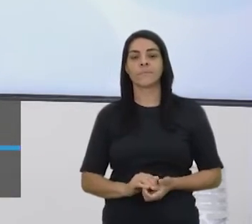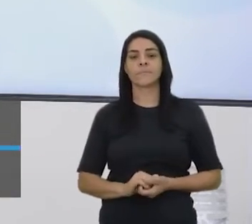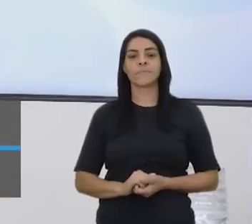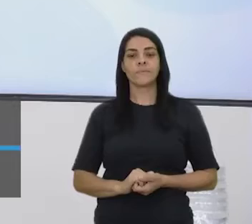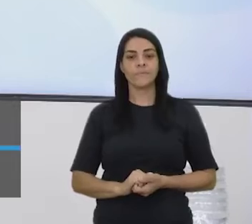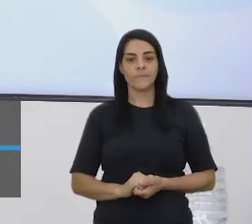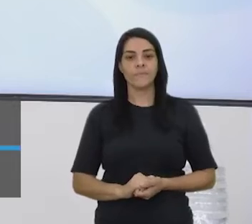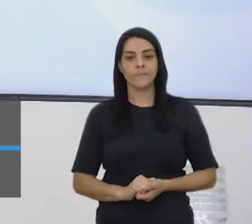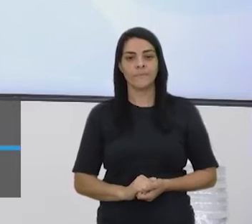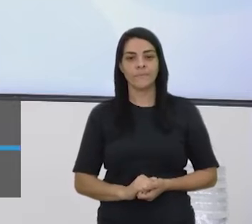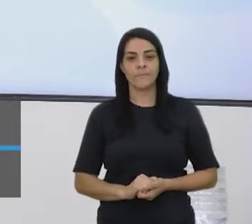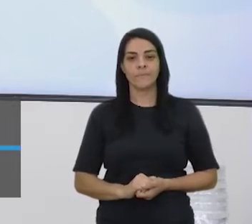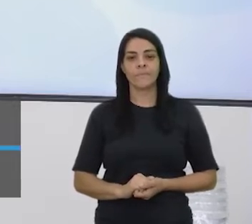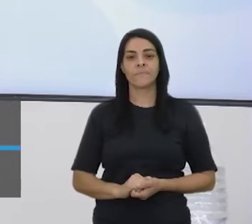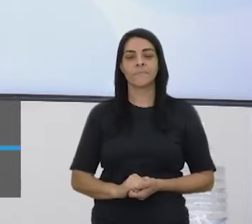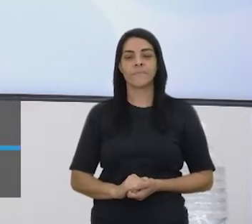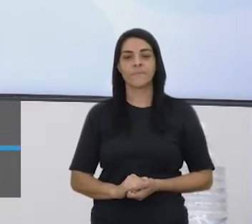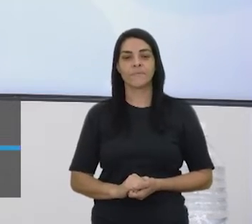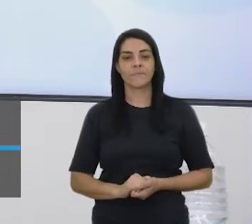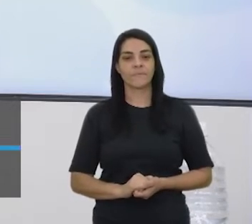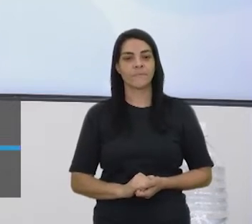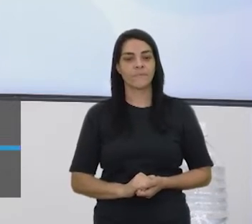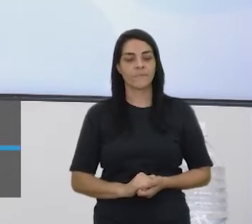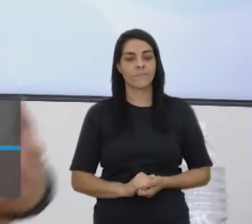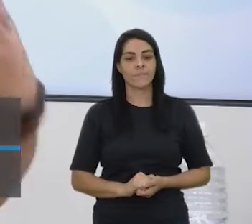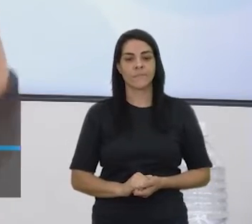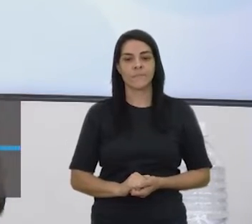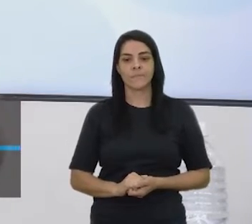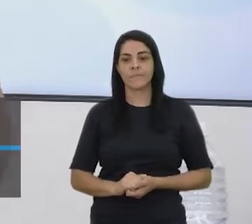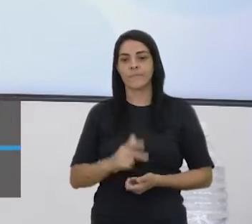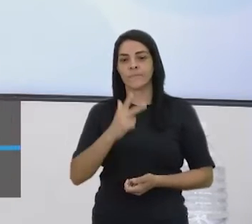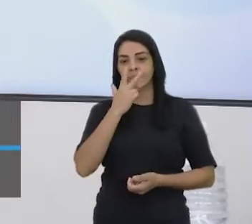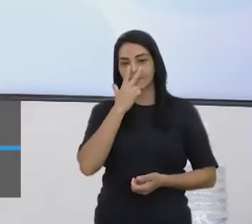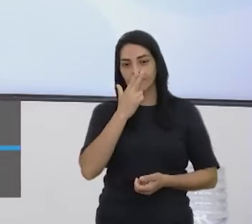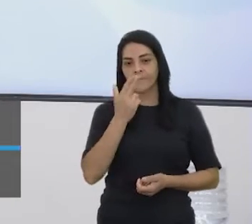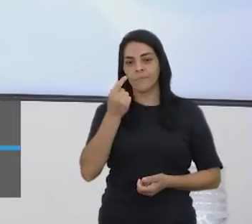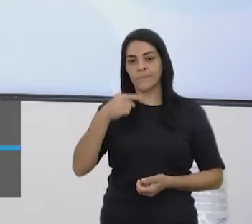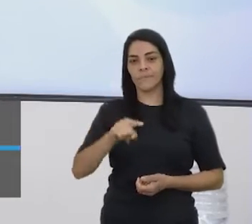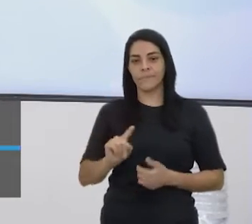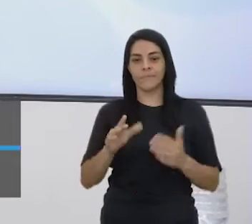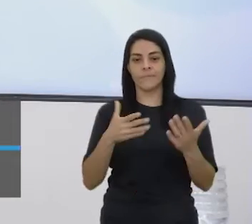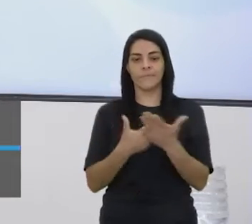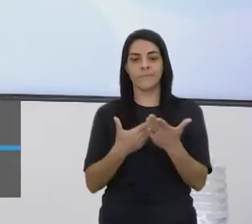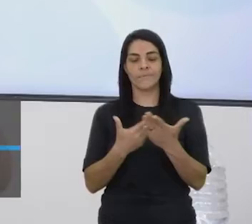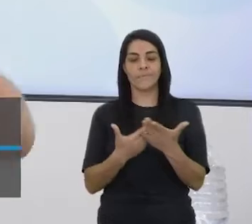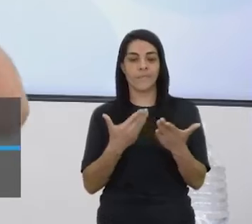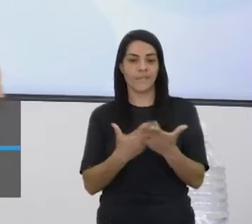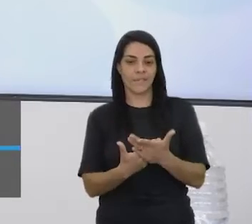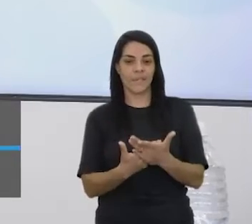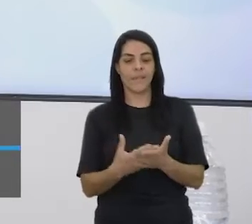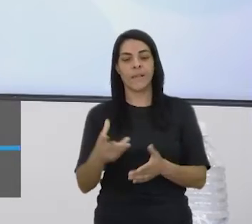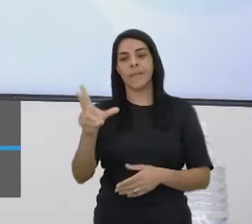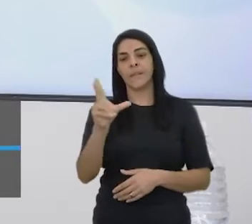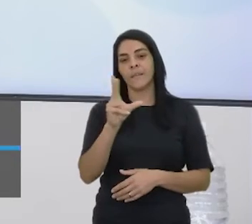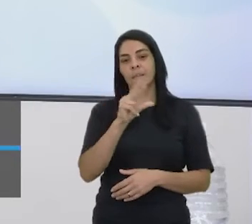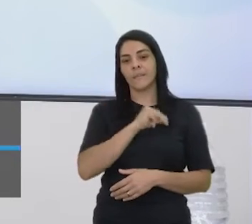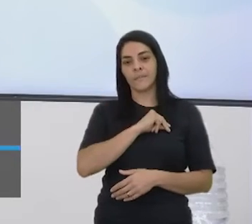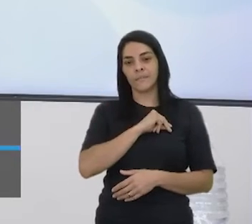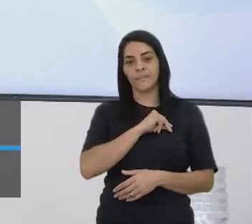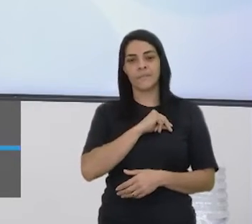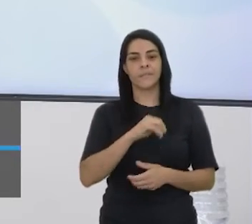as suas expectativas né que é justamente Será que eu vou lá dar uma aula e aí vai fechar todas as mulher fala meu Deus